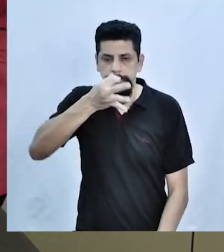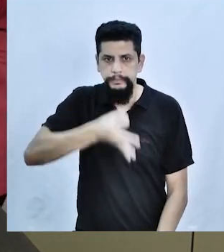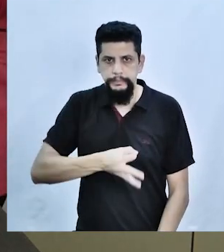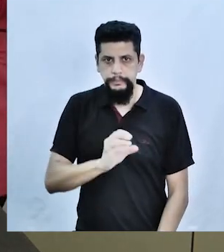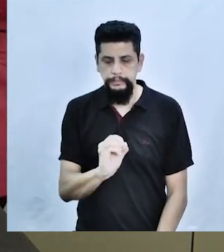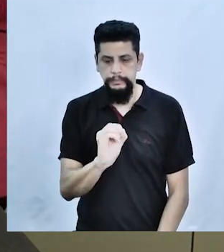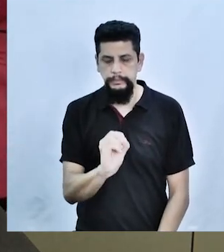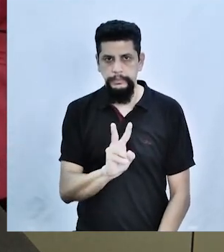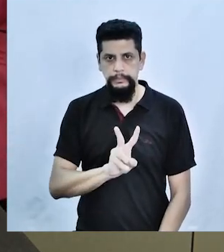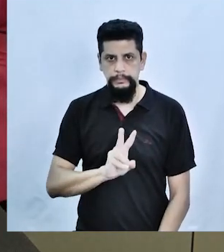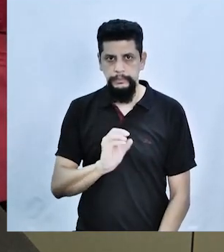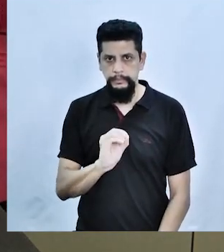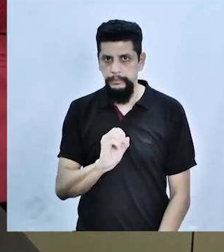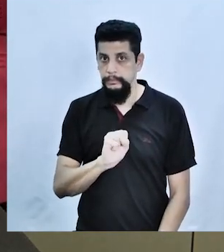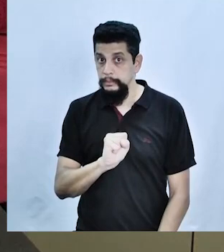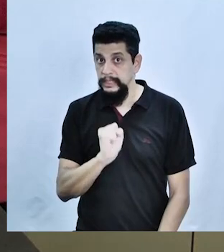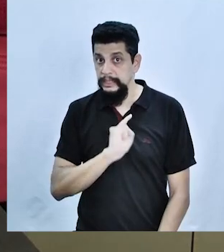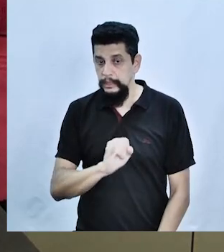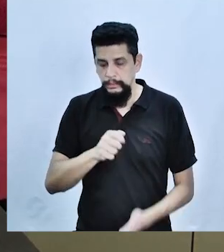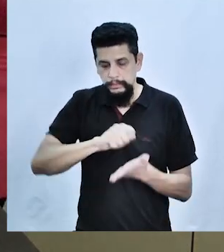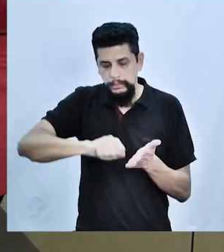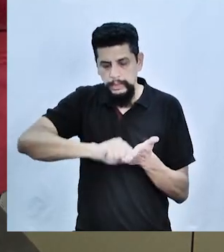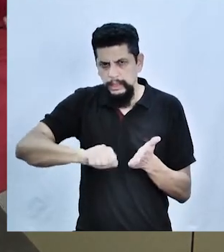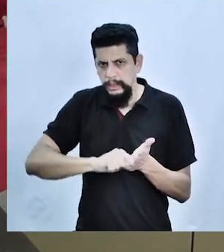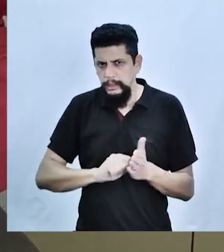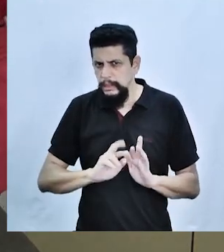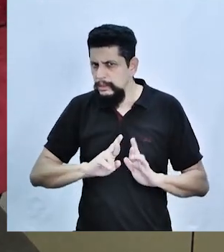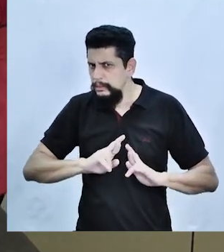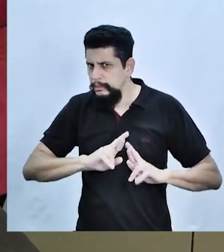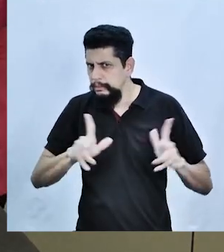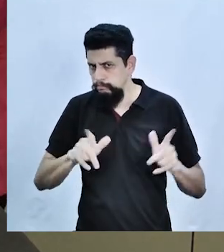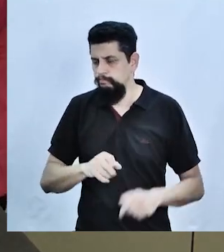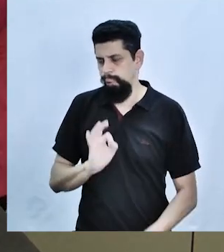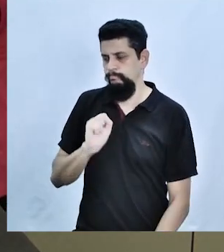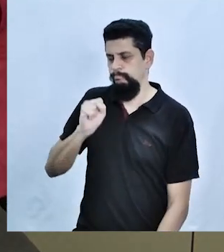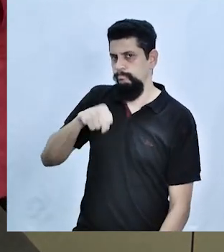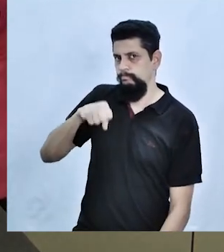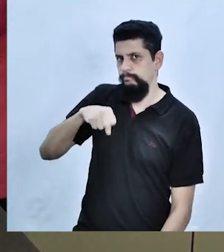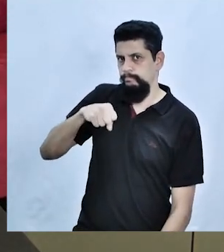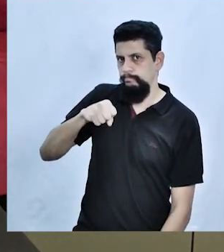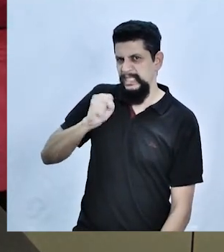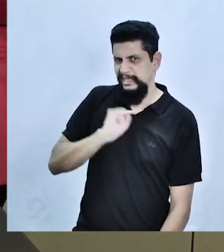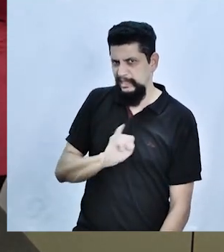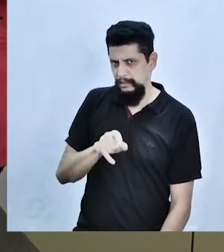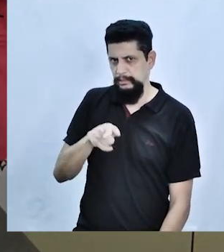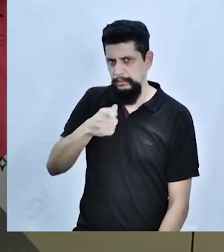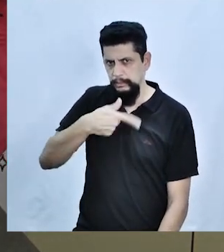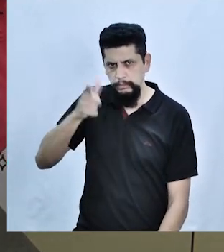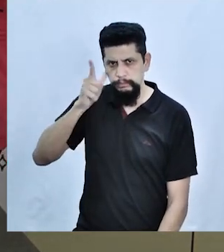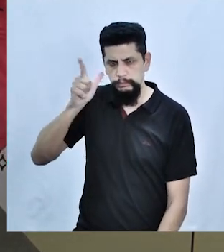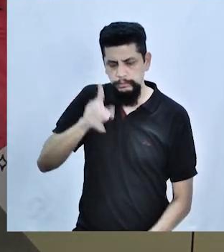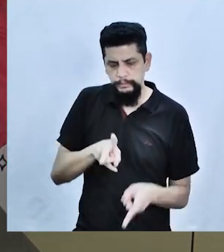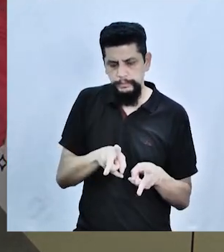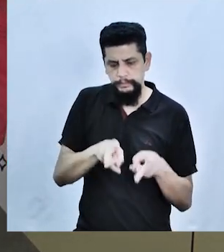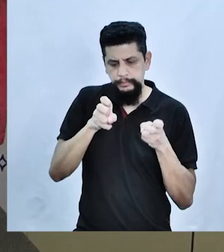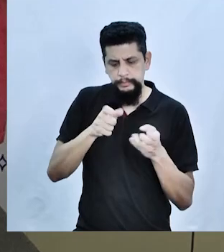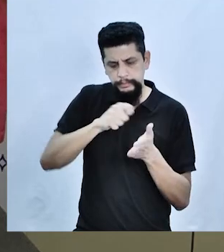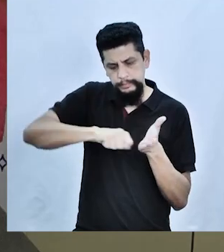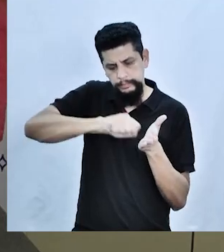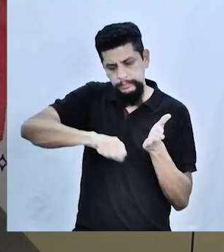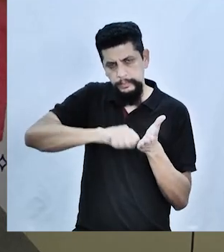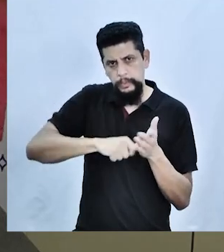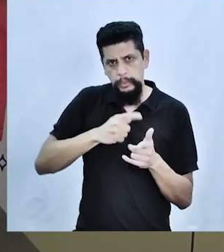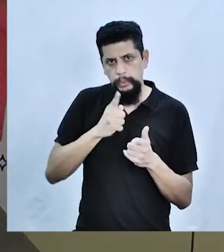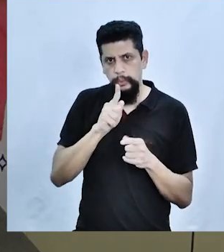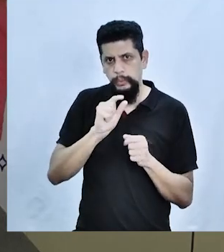não ovo. Isso mesmo. E será que na escrita isso fica diferente também, prof? Sim. Será que a gente consegue perceber,